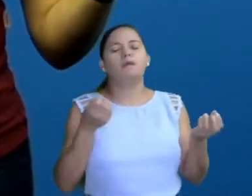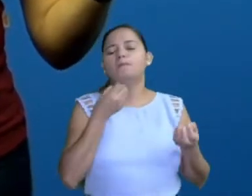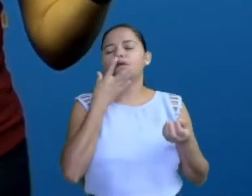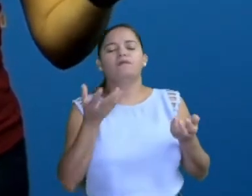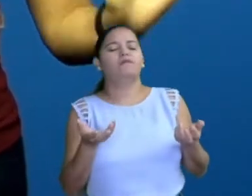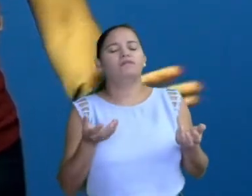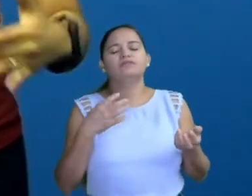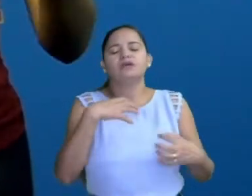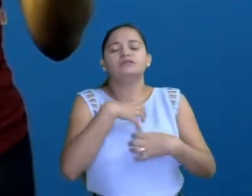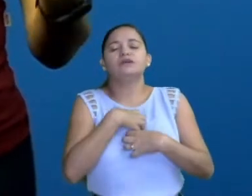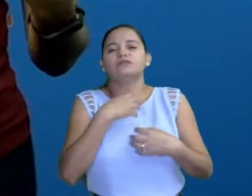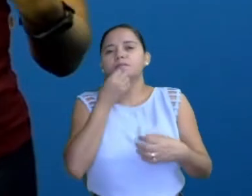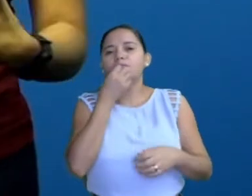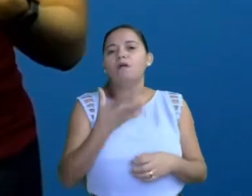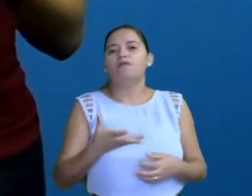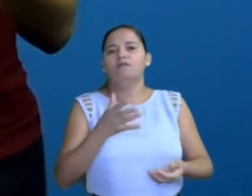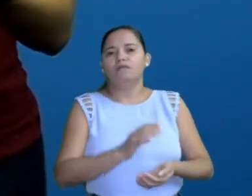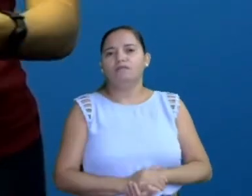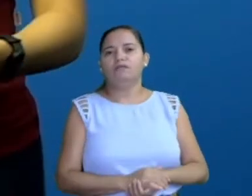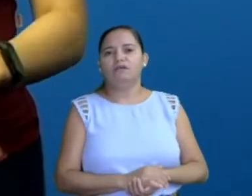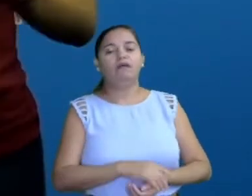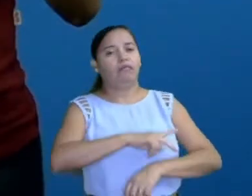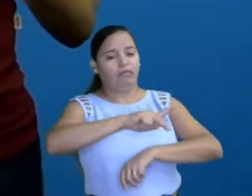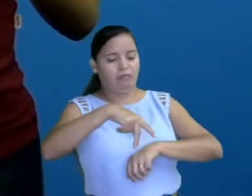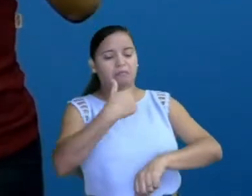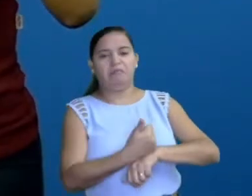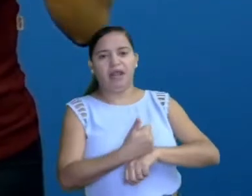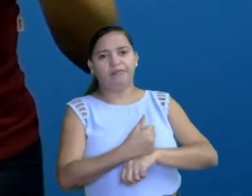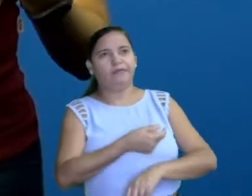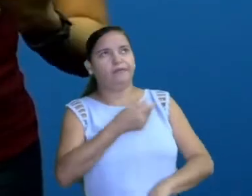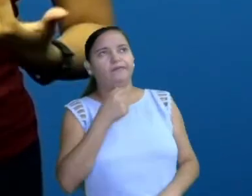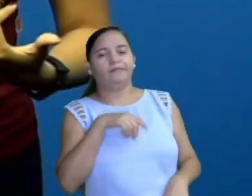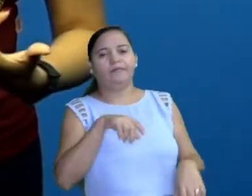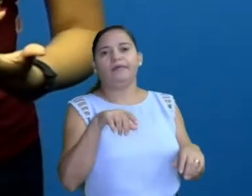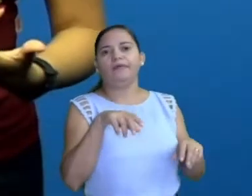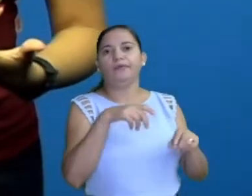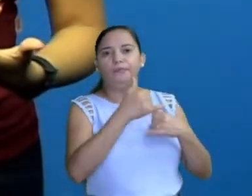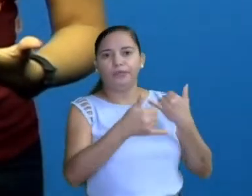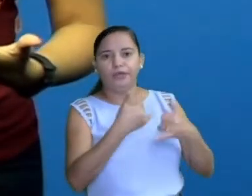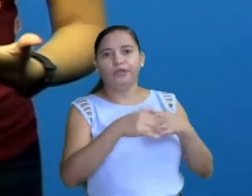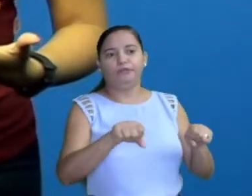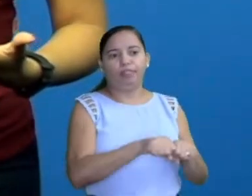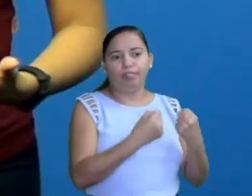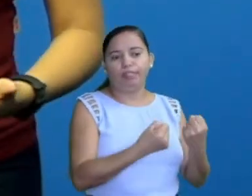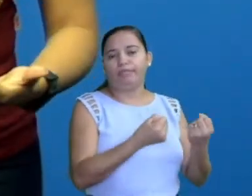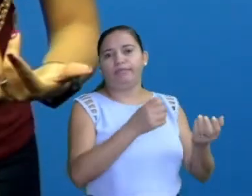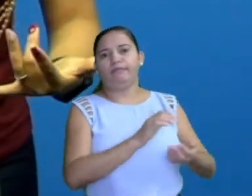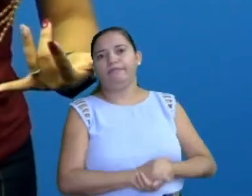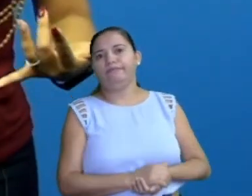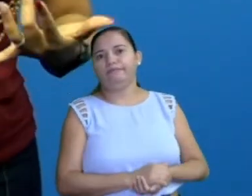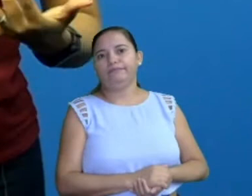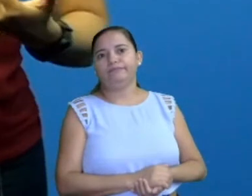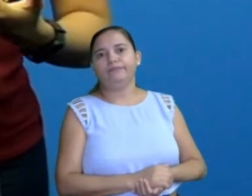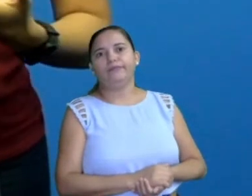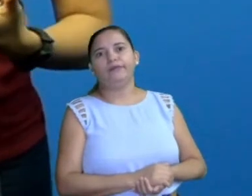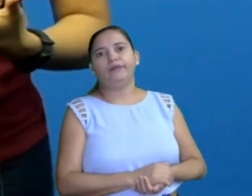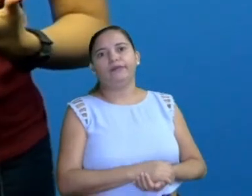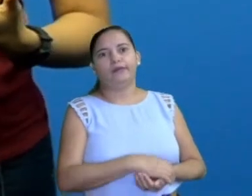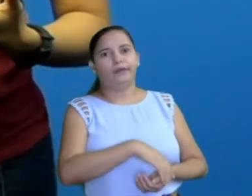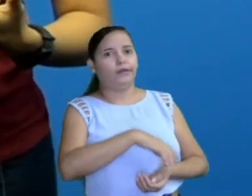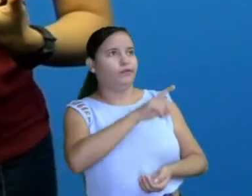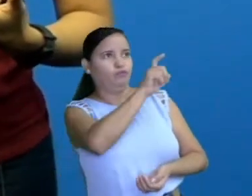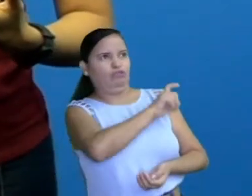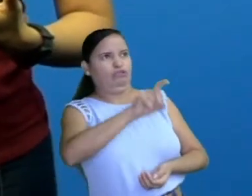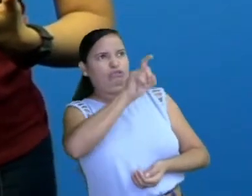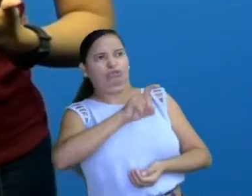vai para um local desse? Agora imagine ir para uma praça onde os brinquedos estão destruídos, as paredes estão